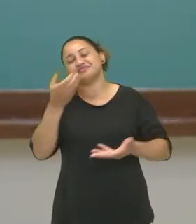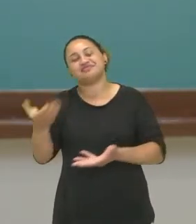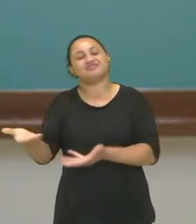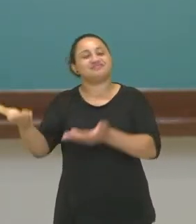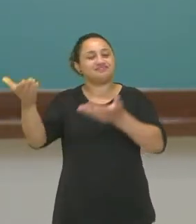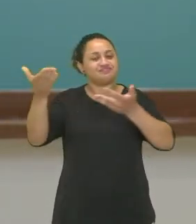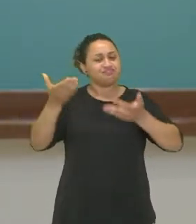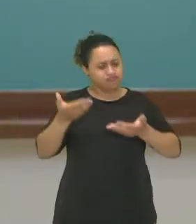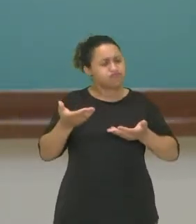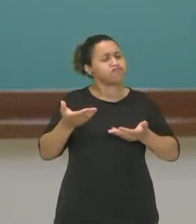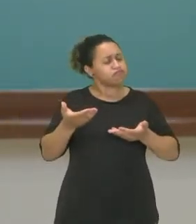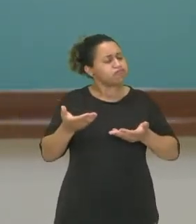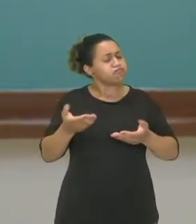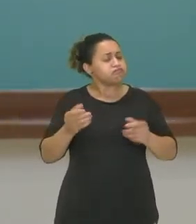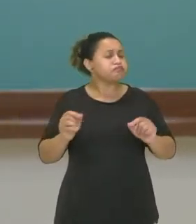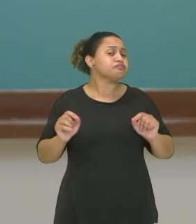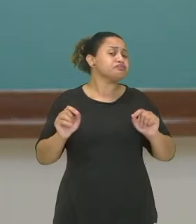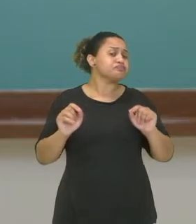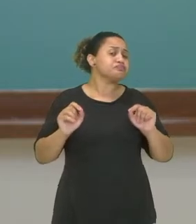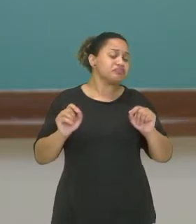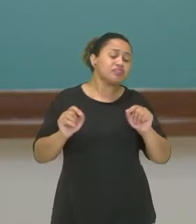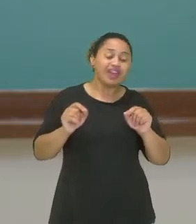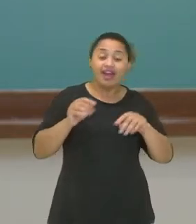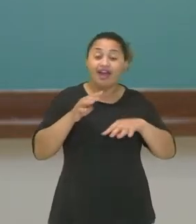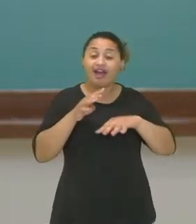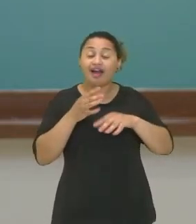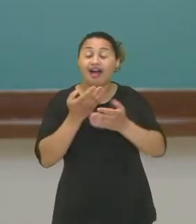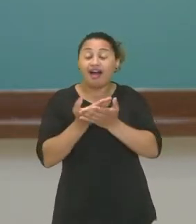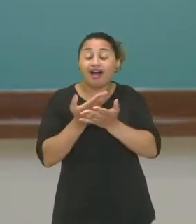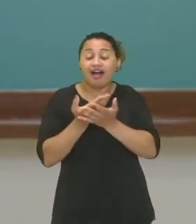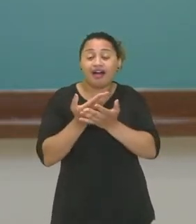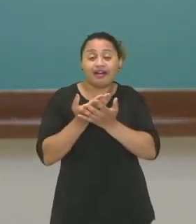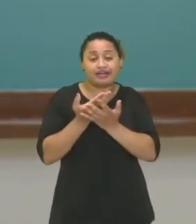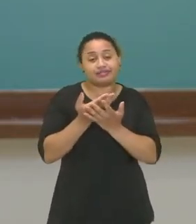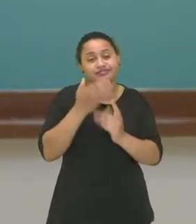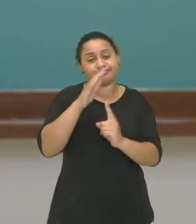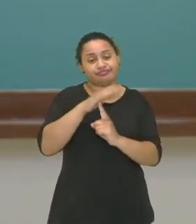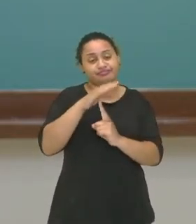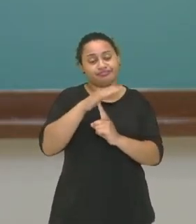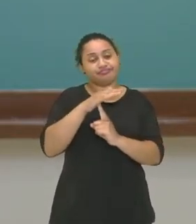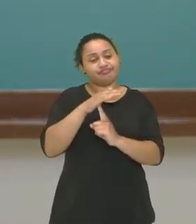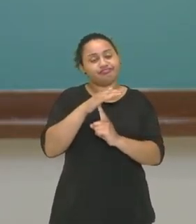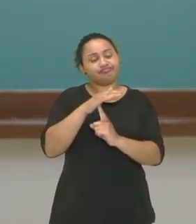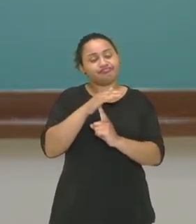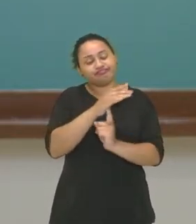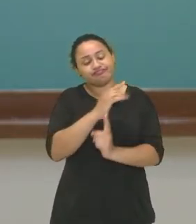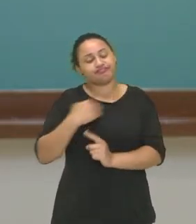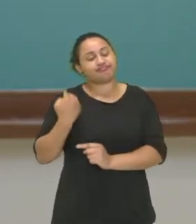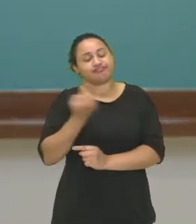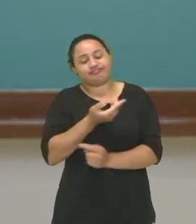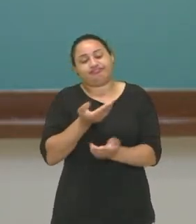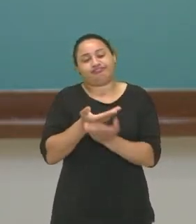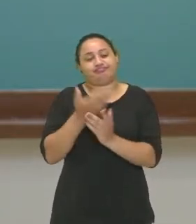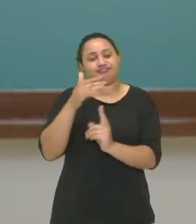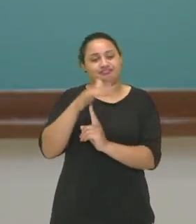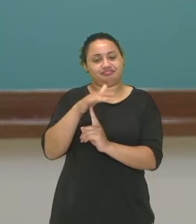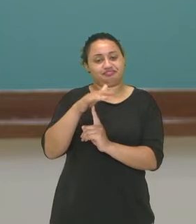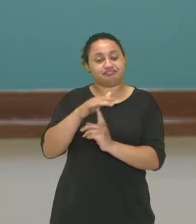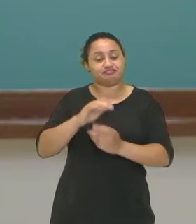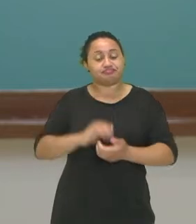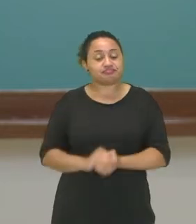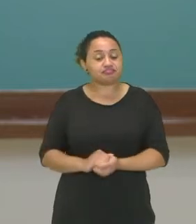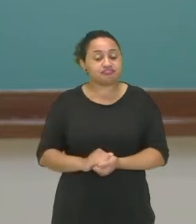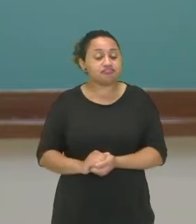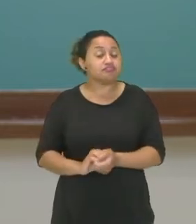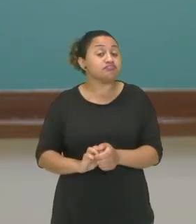muito bem-vindos e muito bem-vindas a mais uma aula Paraná. A minha, sua, nossa aula Paraná. E